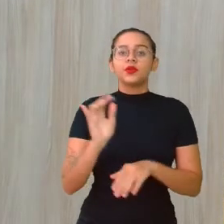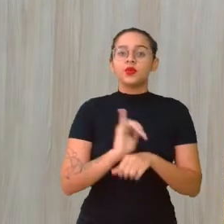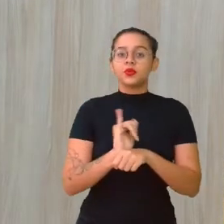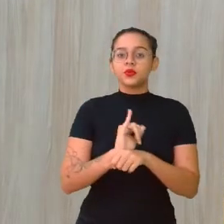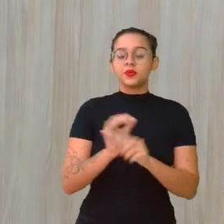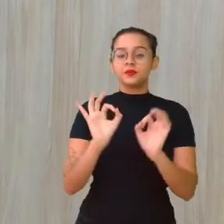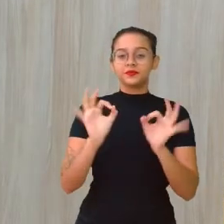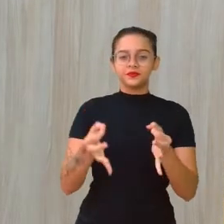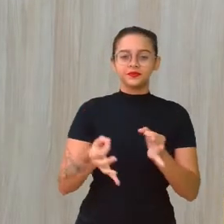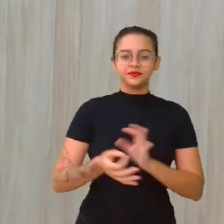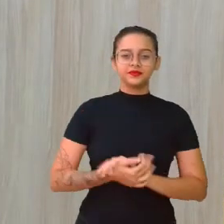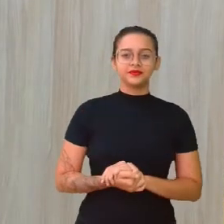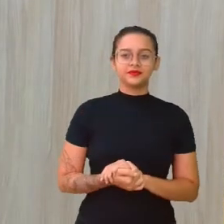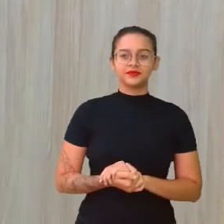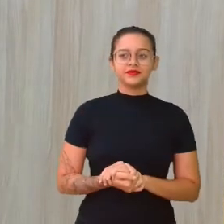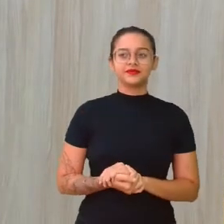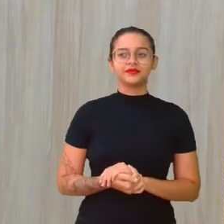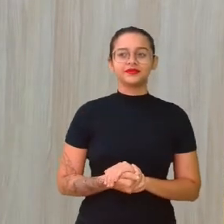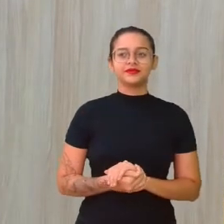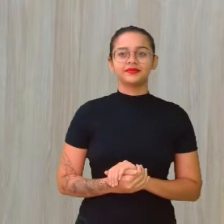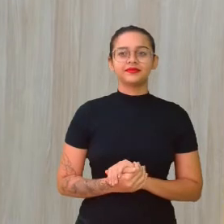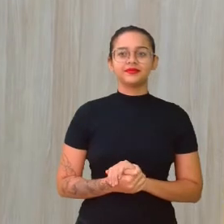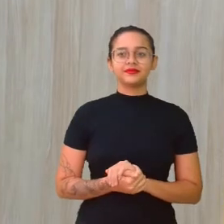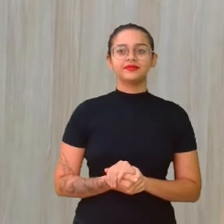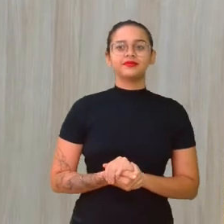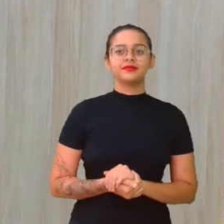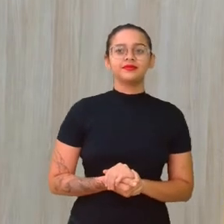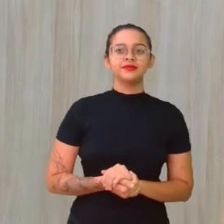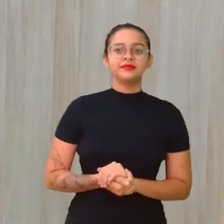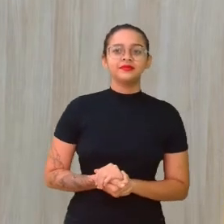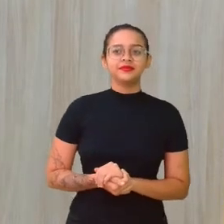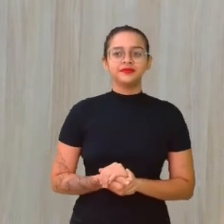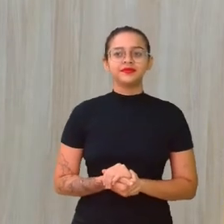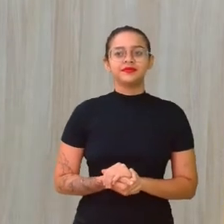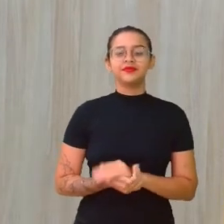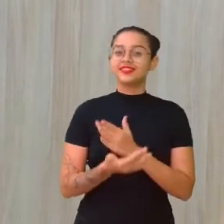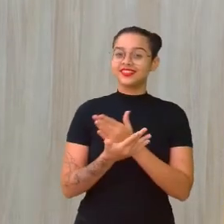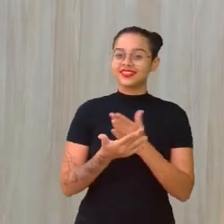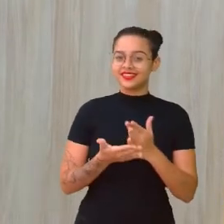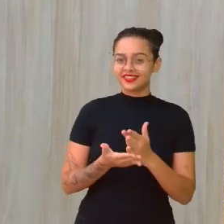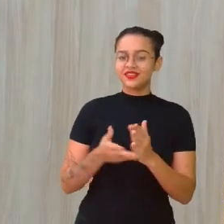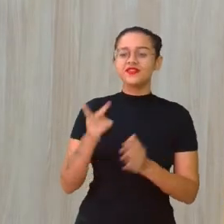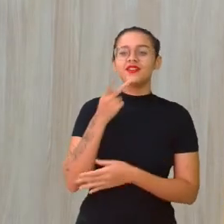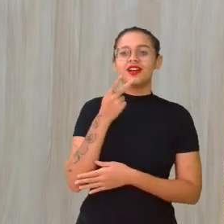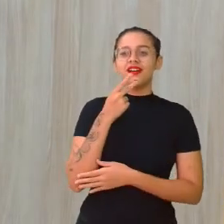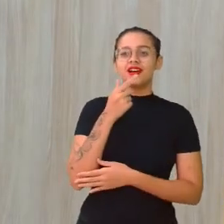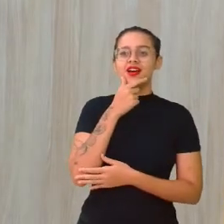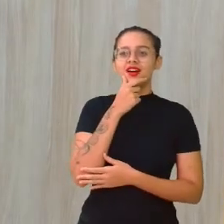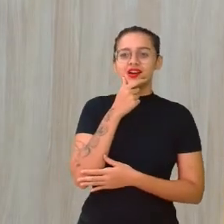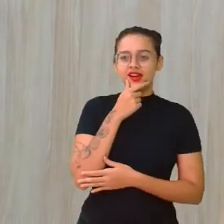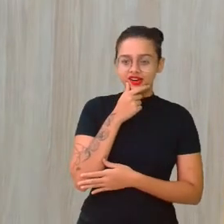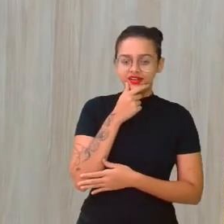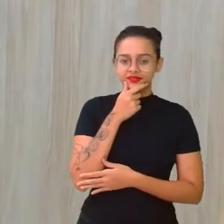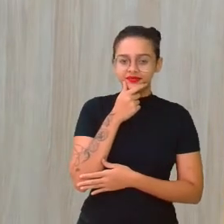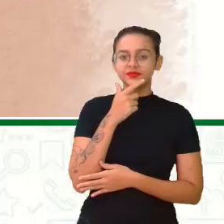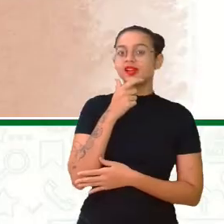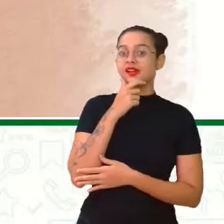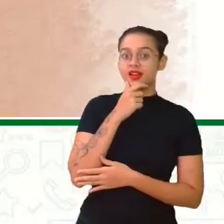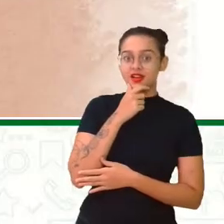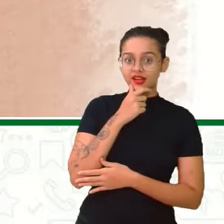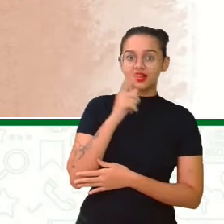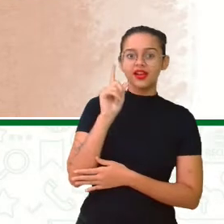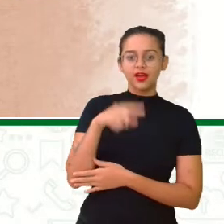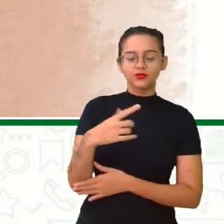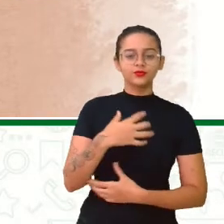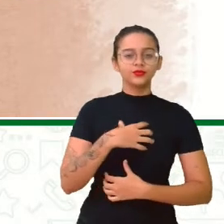YouTube, certo? E para iniciarmos falando sobre inglês, inglês é uma forma